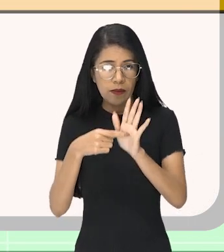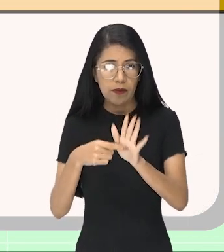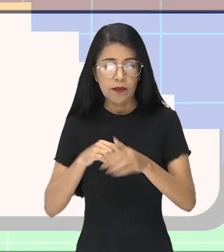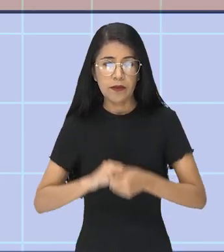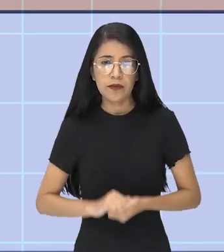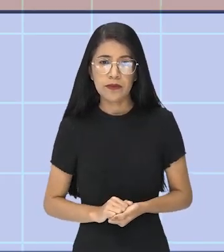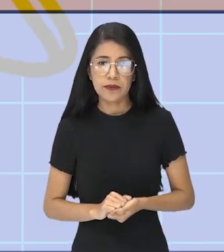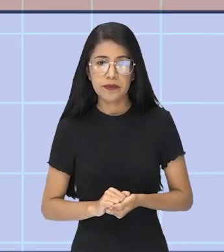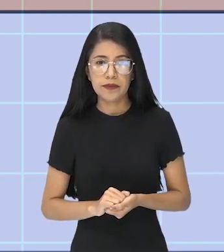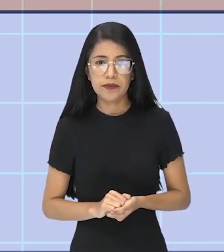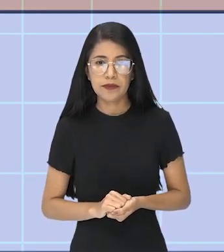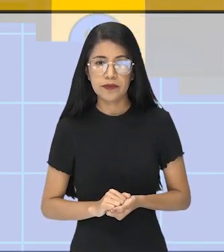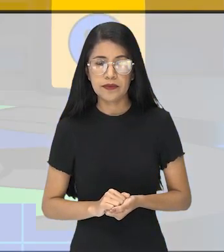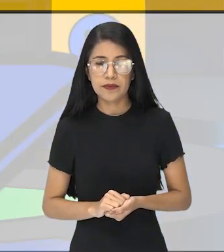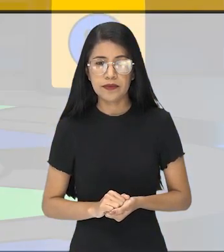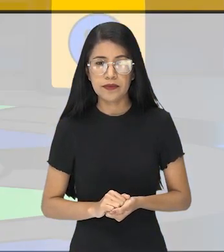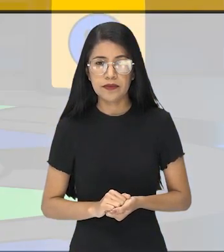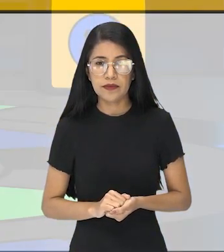aí.